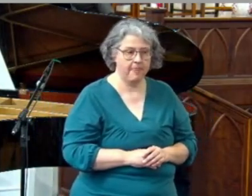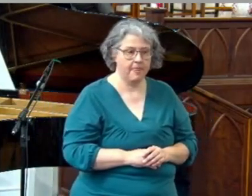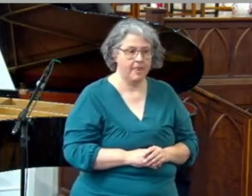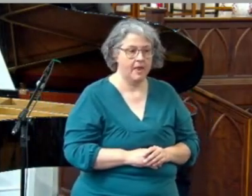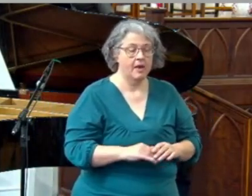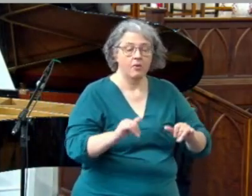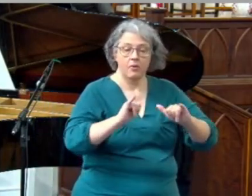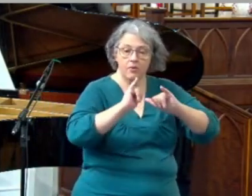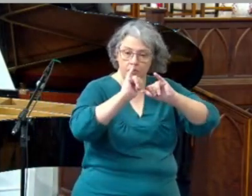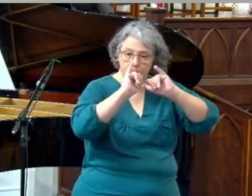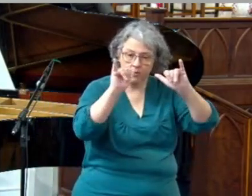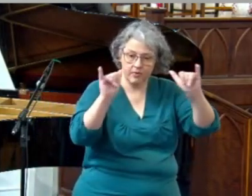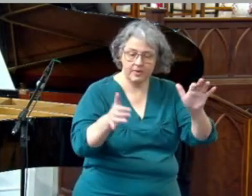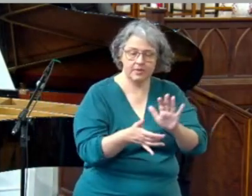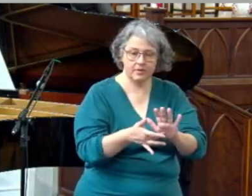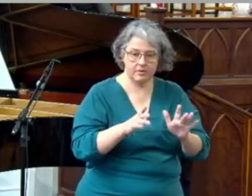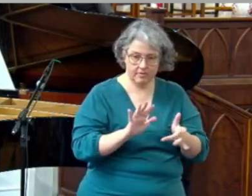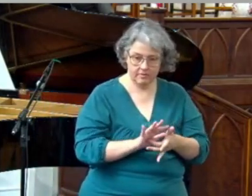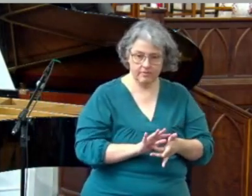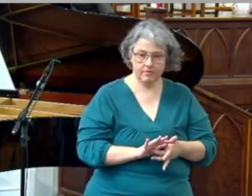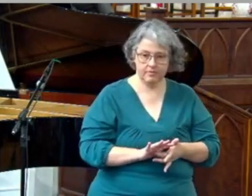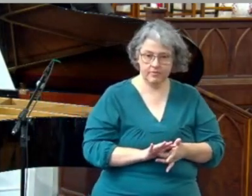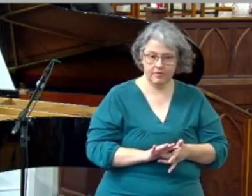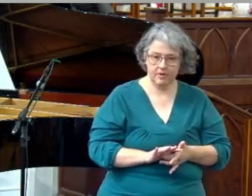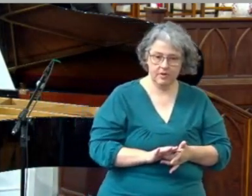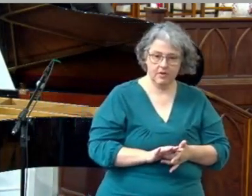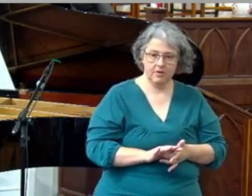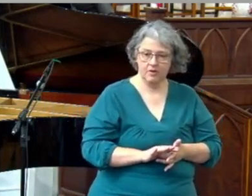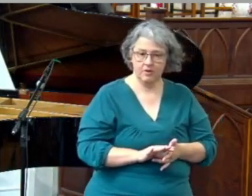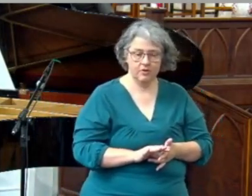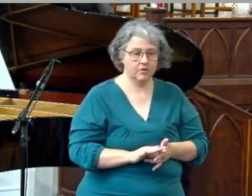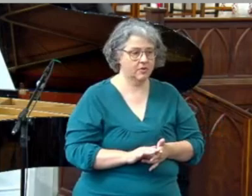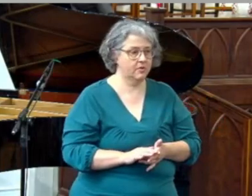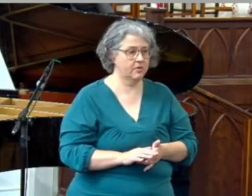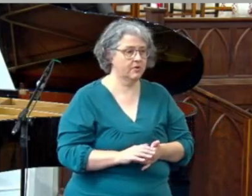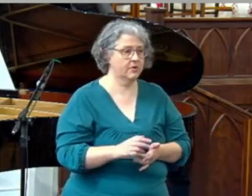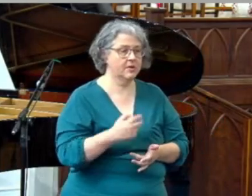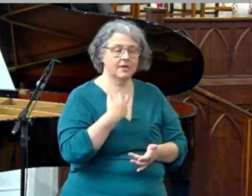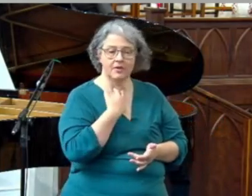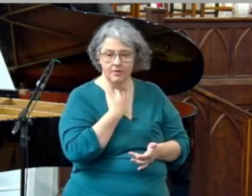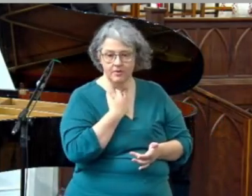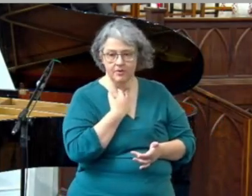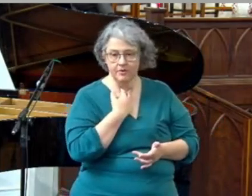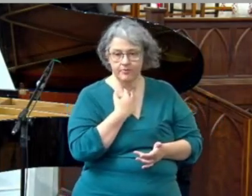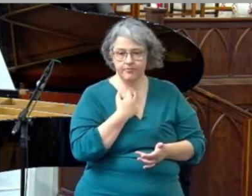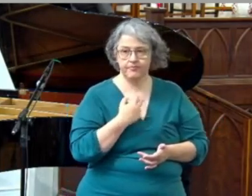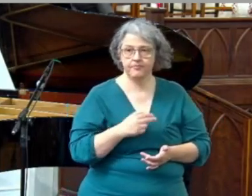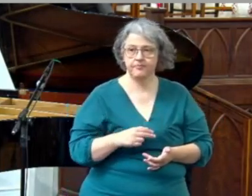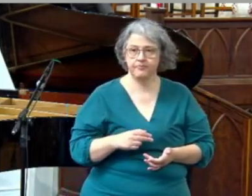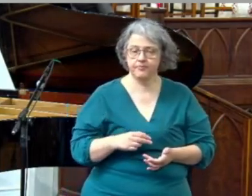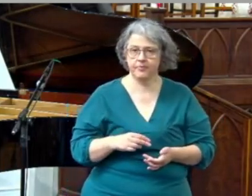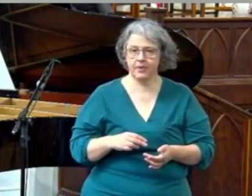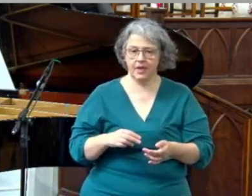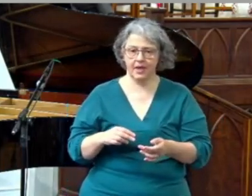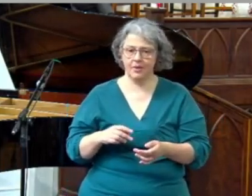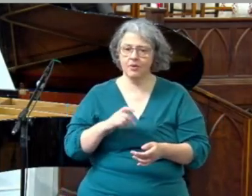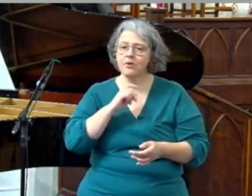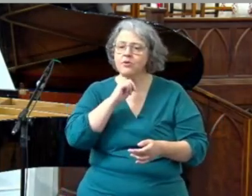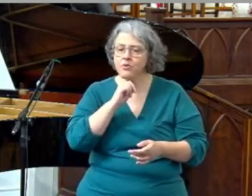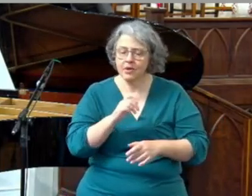Esse ensino de Jesus não nos alcança. Pastor, eu jamais converso com alguém sobre o Evangelho.